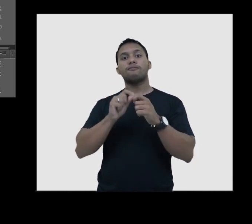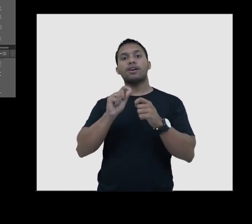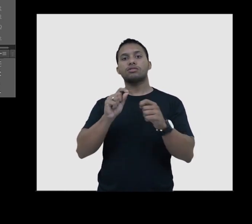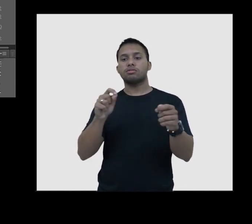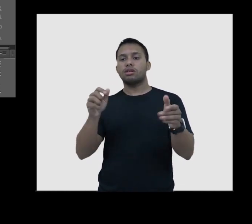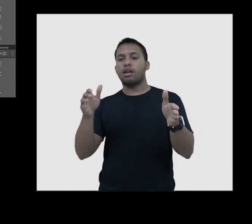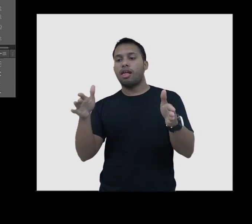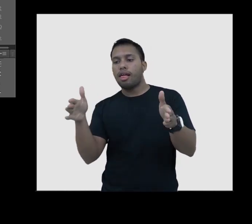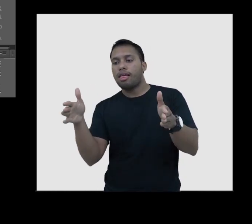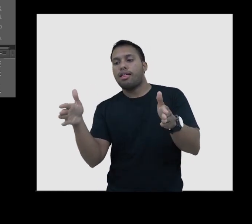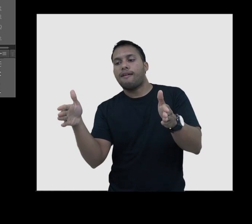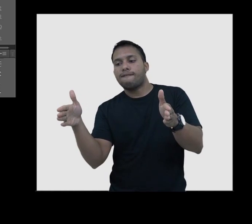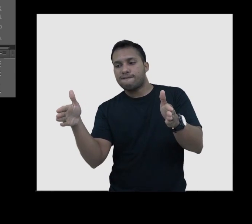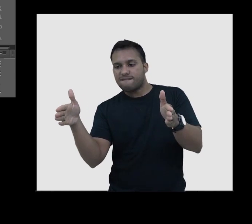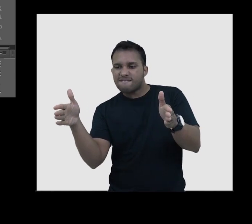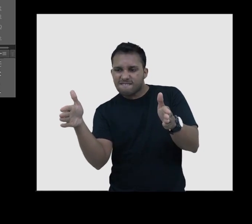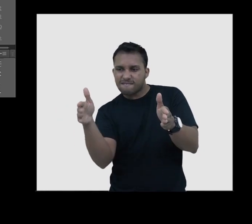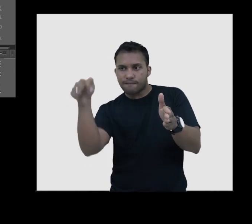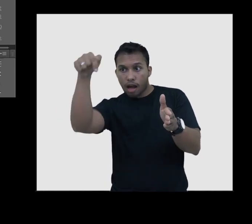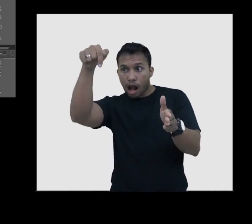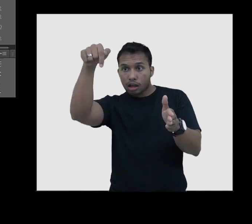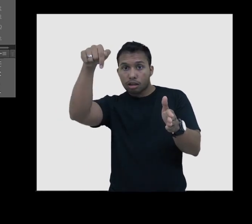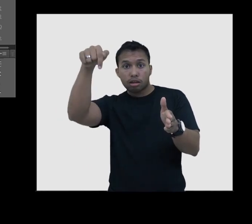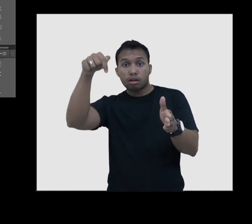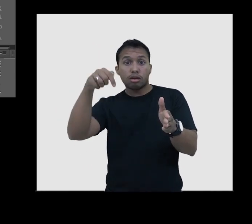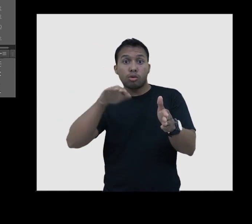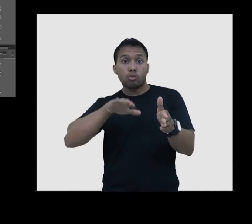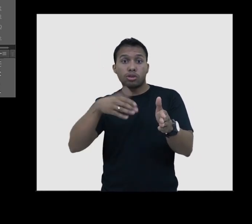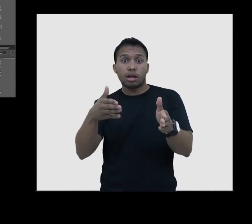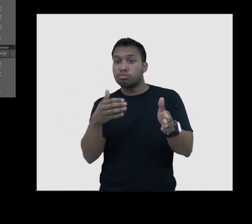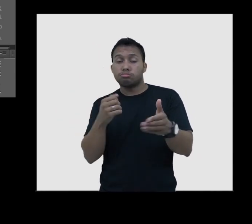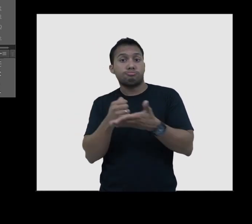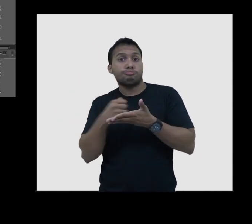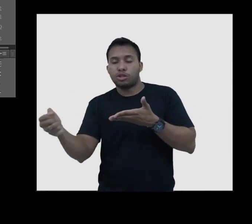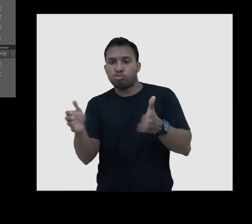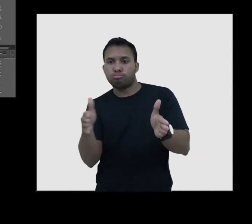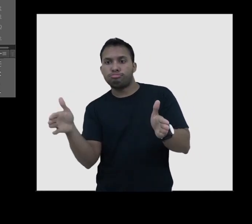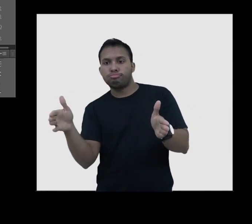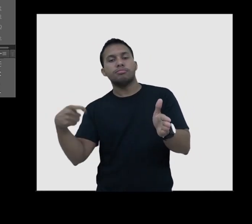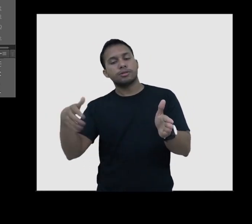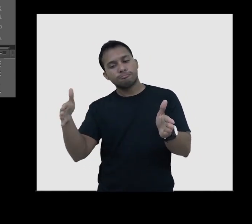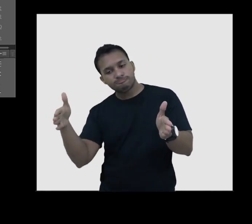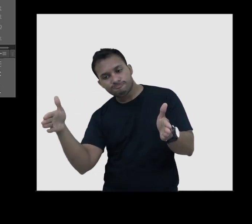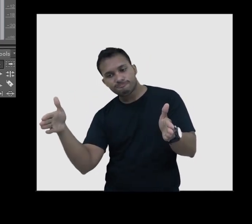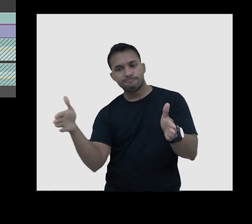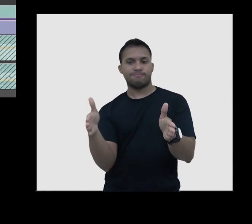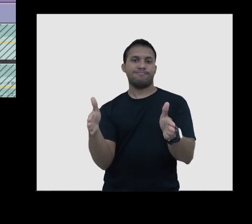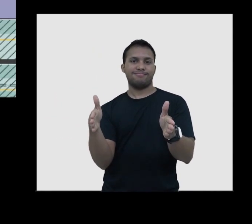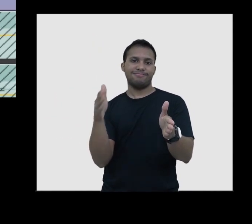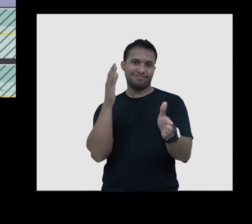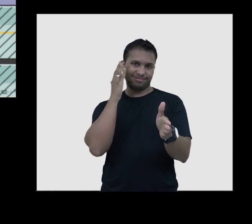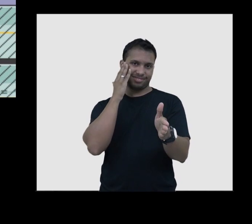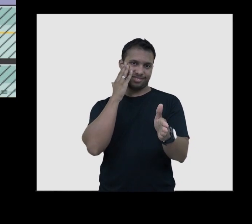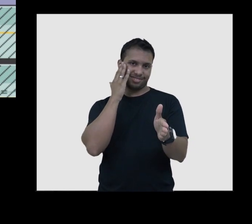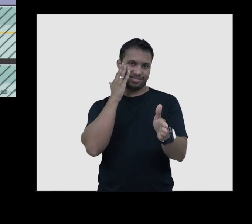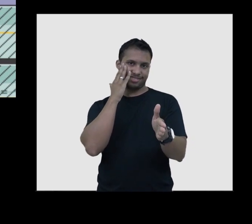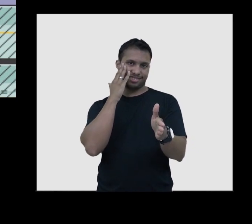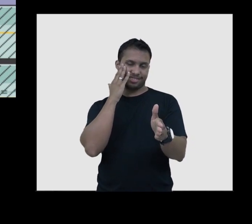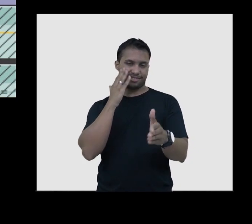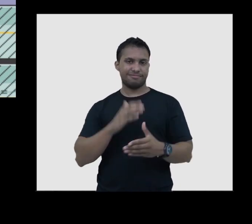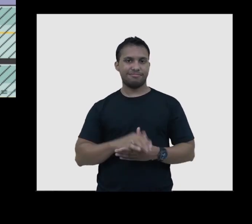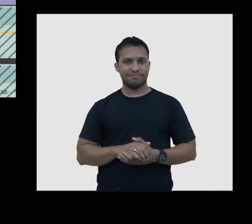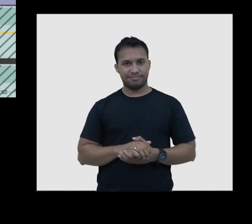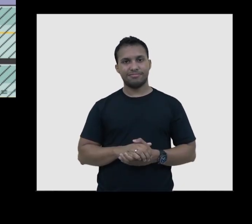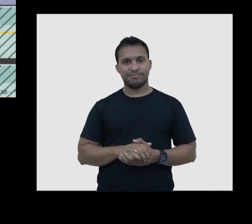terminou um pouco depois. Nesse caso, eu puxo o vídeo até o ponto onde ele deveria ter terminado. E agora, ao invés de ficar